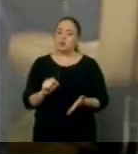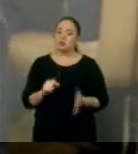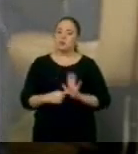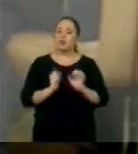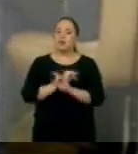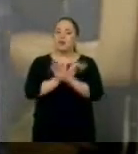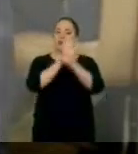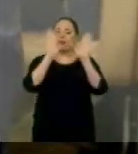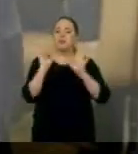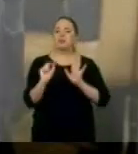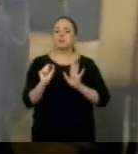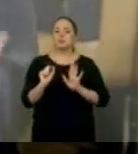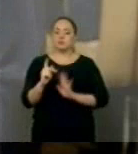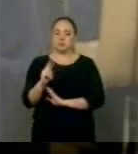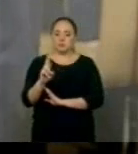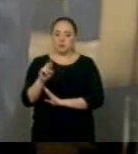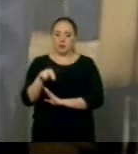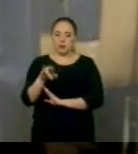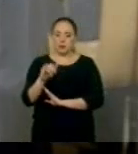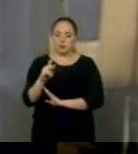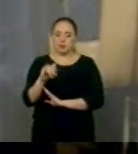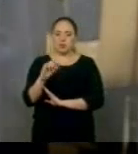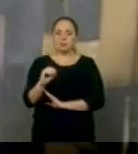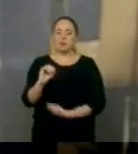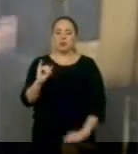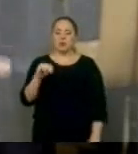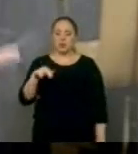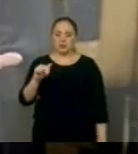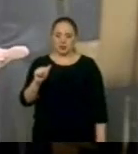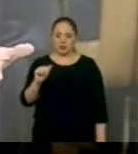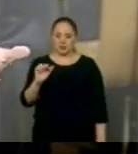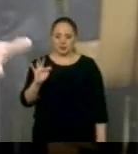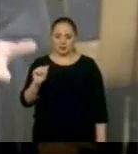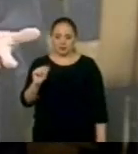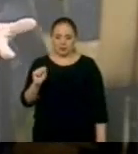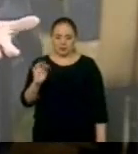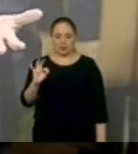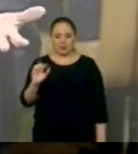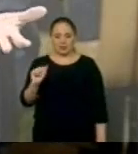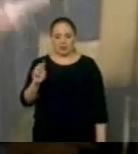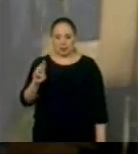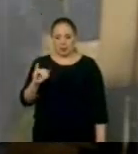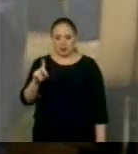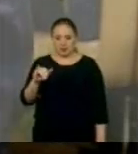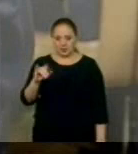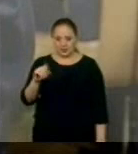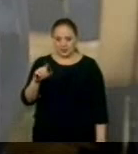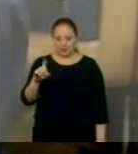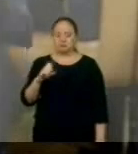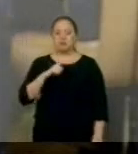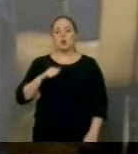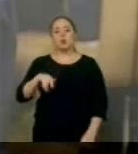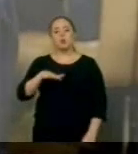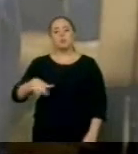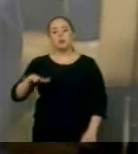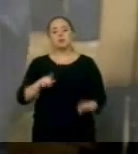clareza de que o princípio da inafastabilidade da jurisdição cedeu, sim, espaço ao princípio democrático, partindo do pressuposto de que